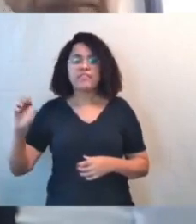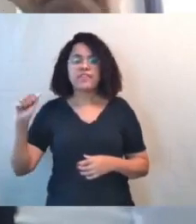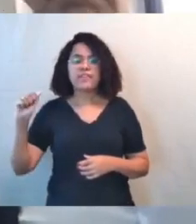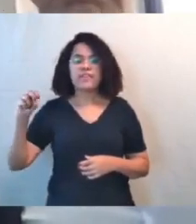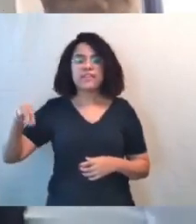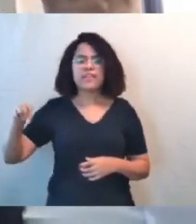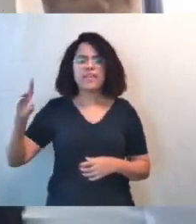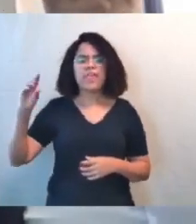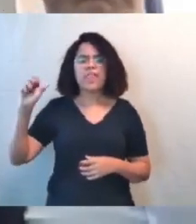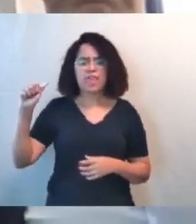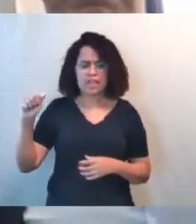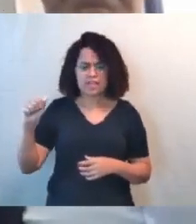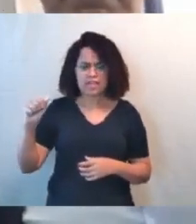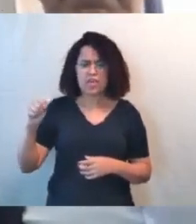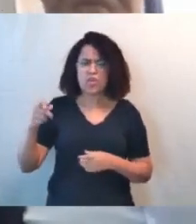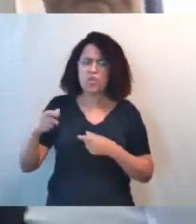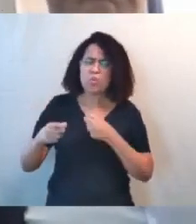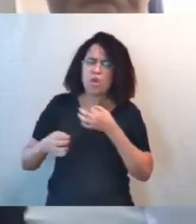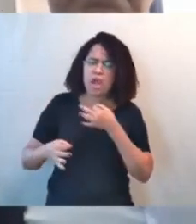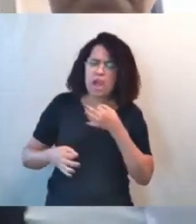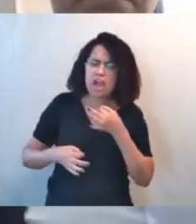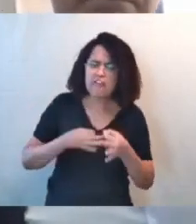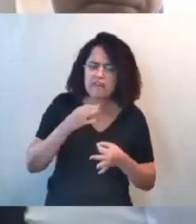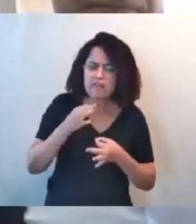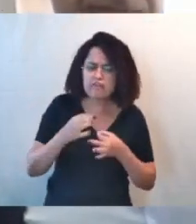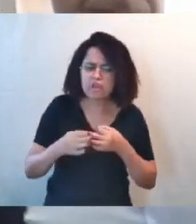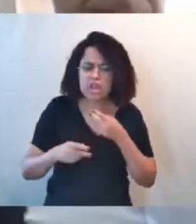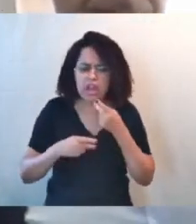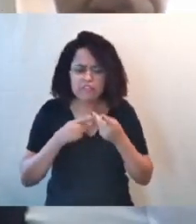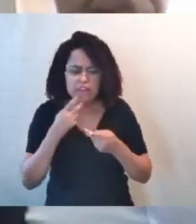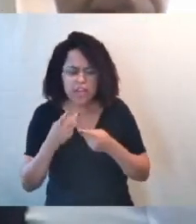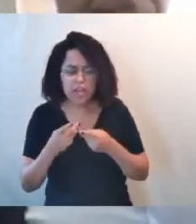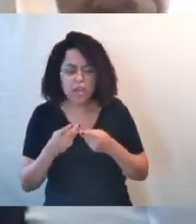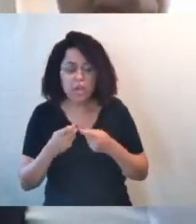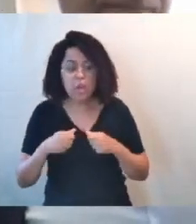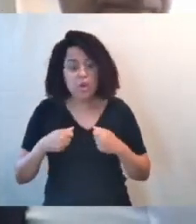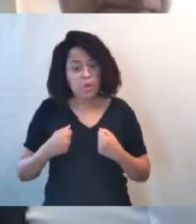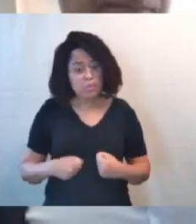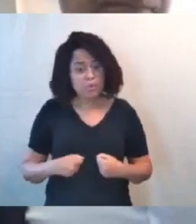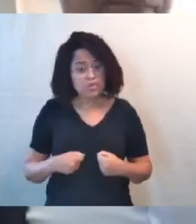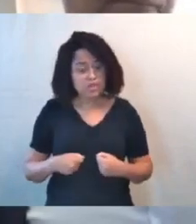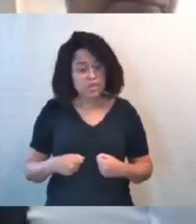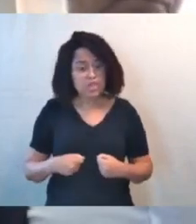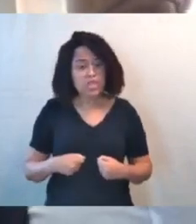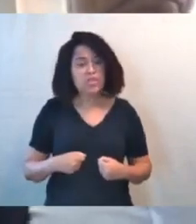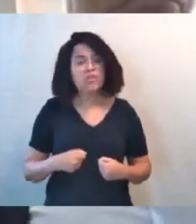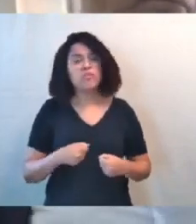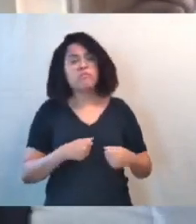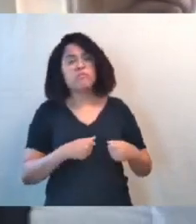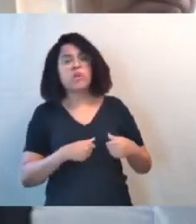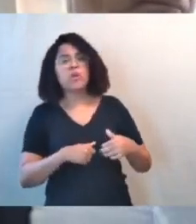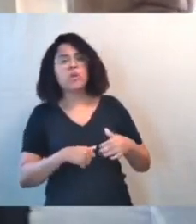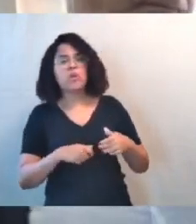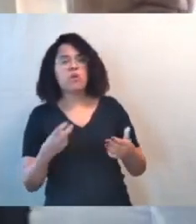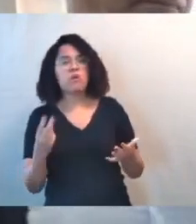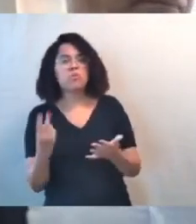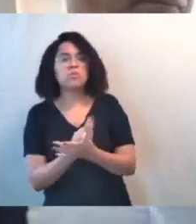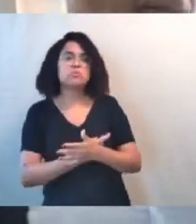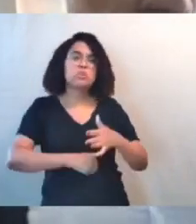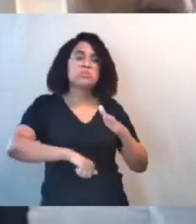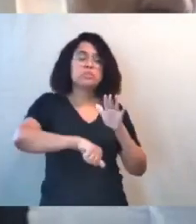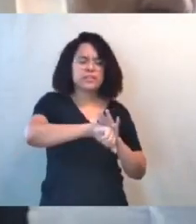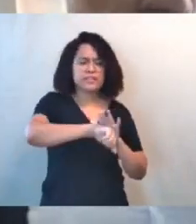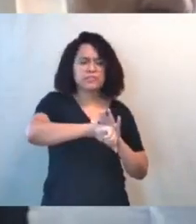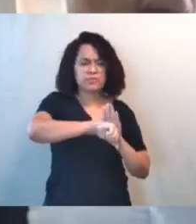relatora e na pergunta houve várias menções a possível cometimento de crime, eu tinha que fazer essa intervenção. Não, porque ficou muito claro, doutor